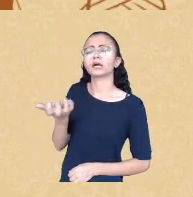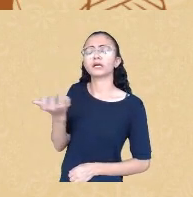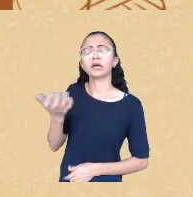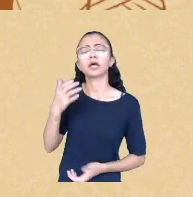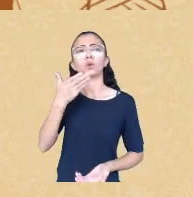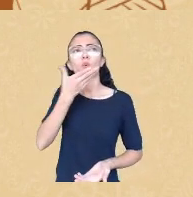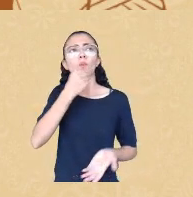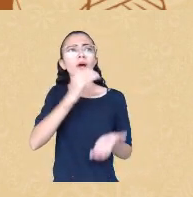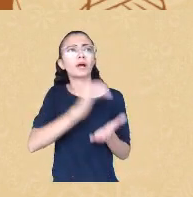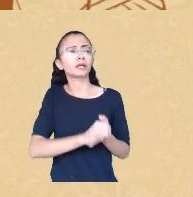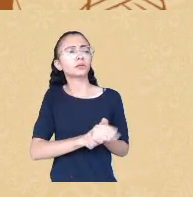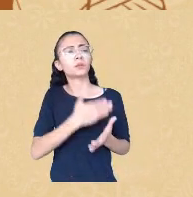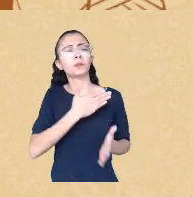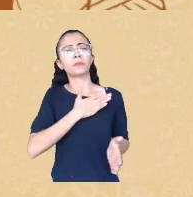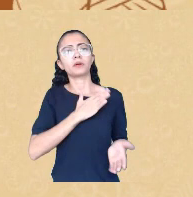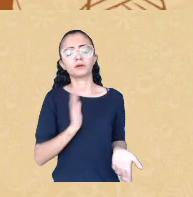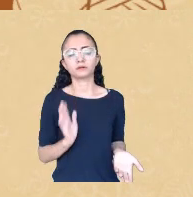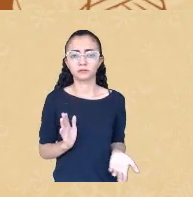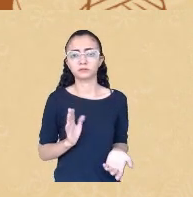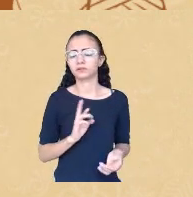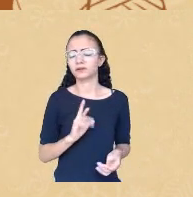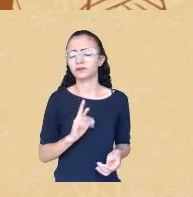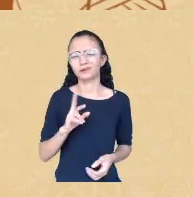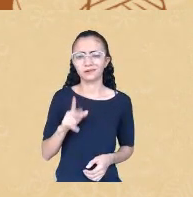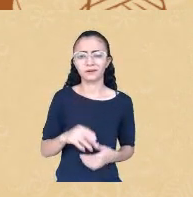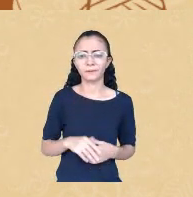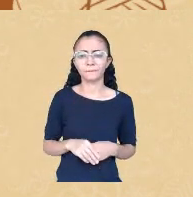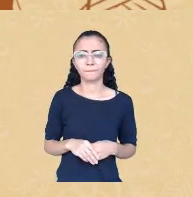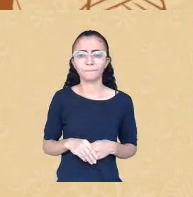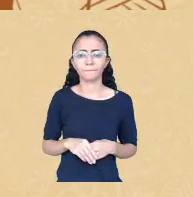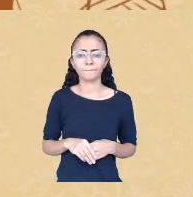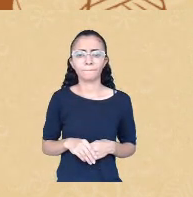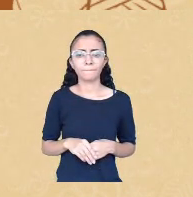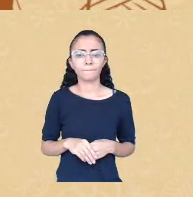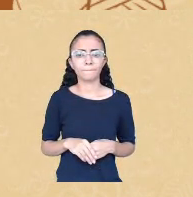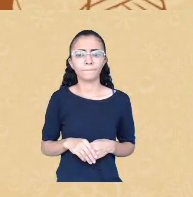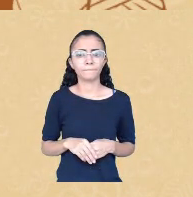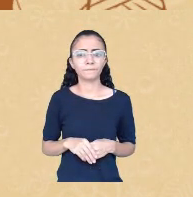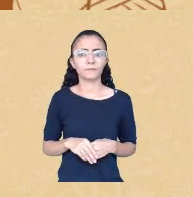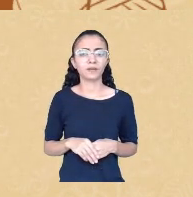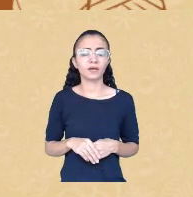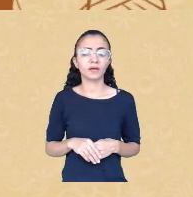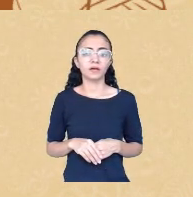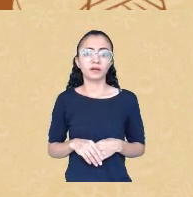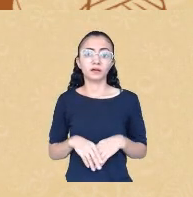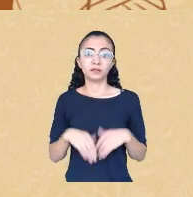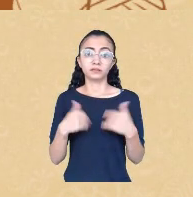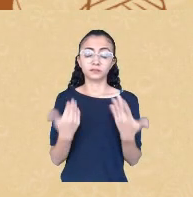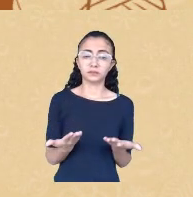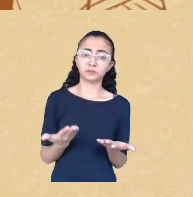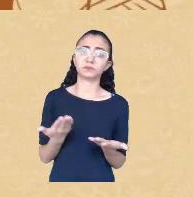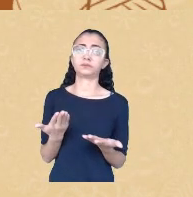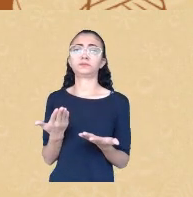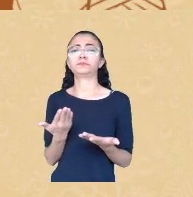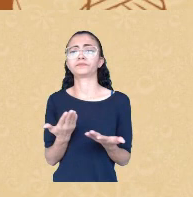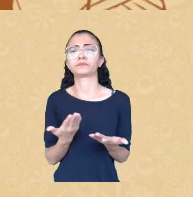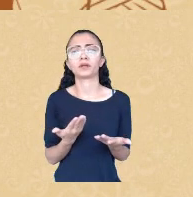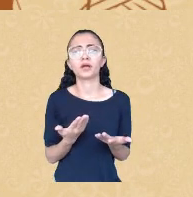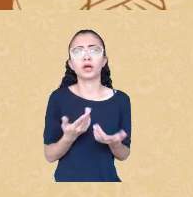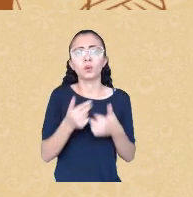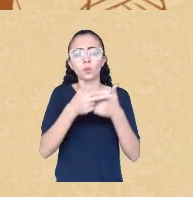não é isso. É uma discussão muito maior, de uma economia dos afetos e algo que leva, que chama mais